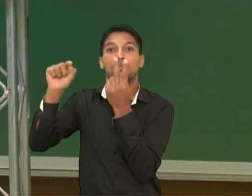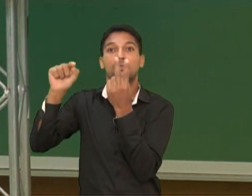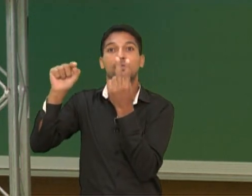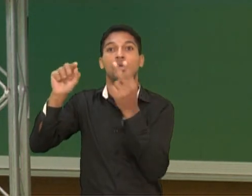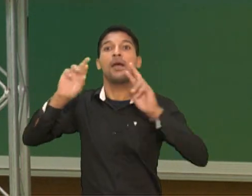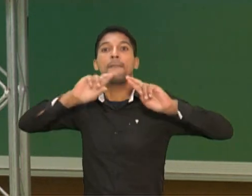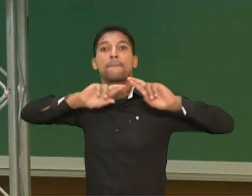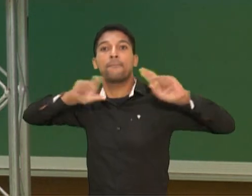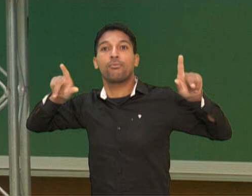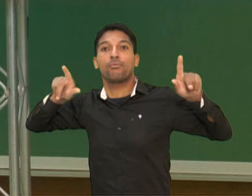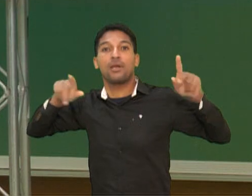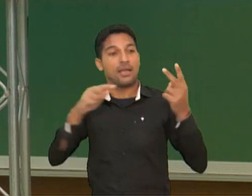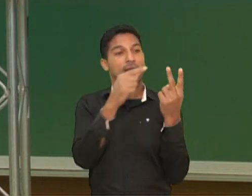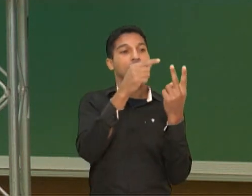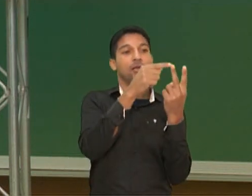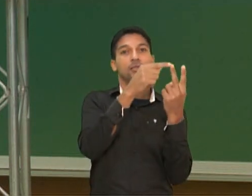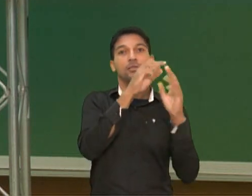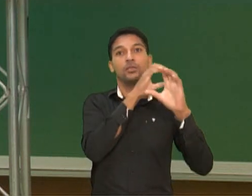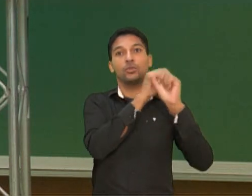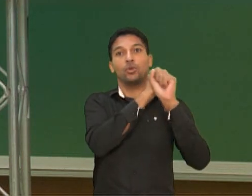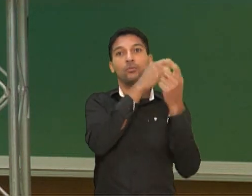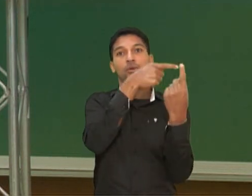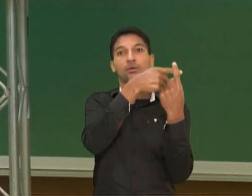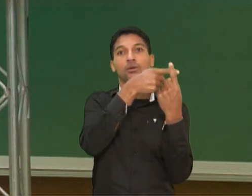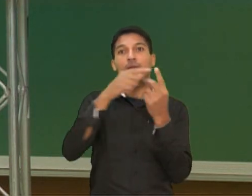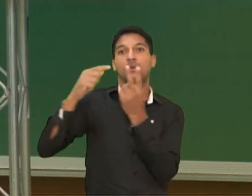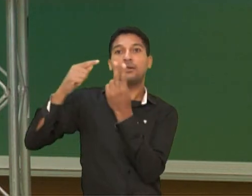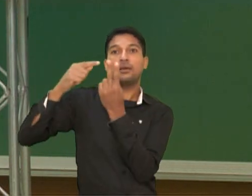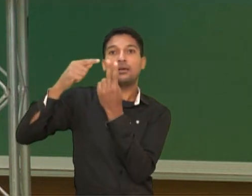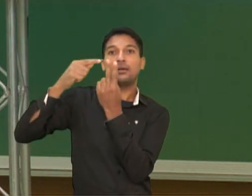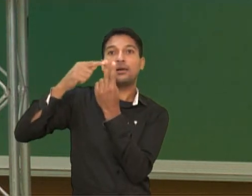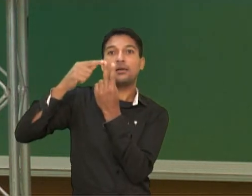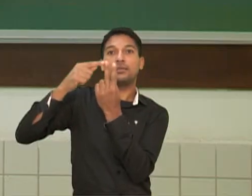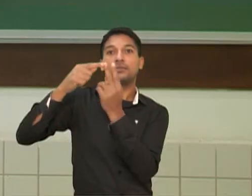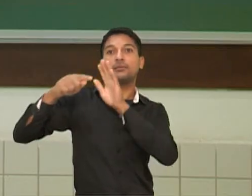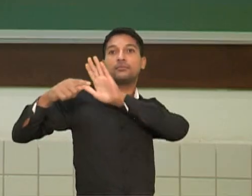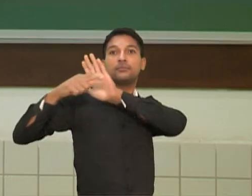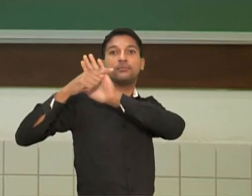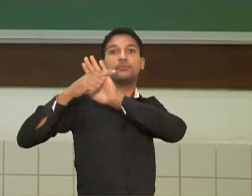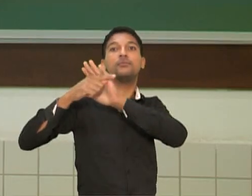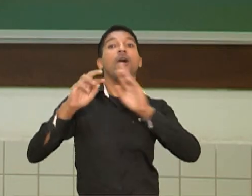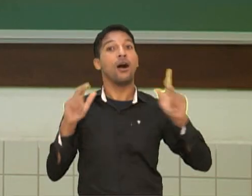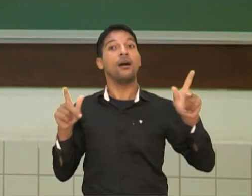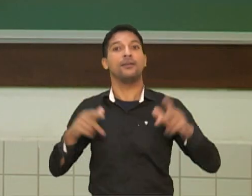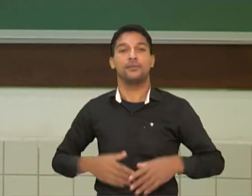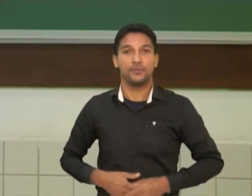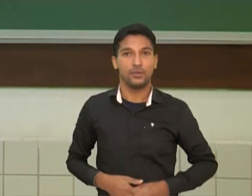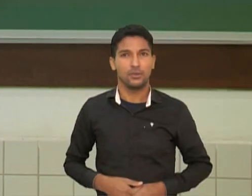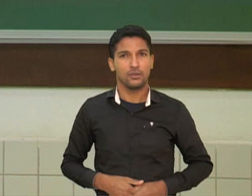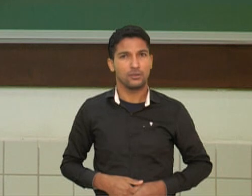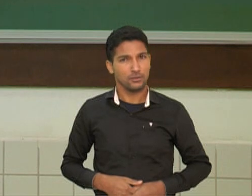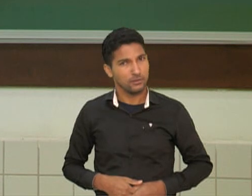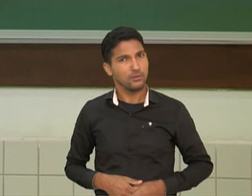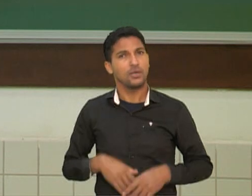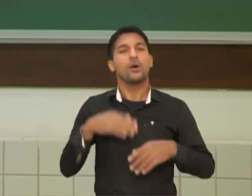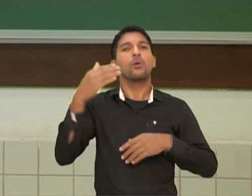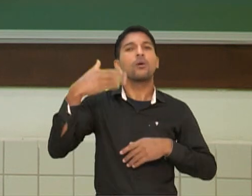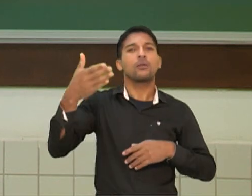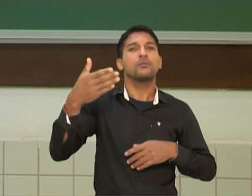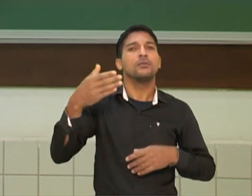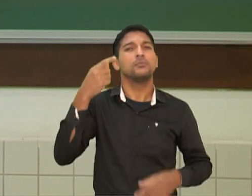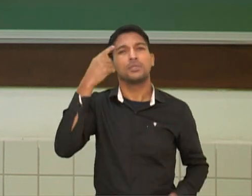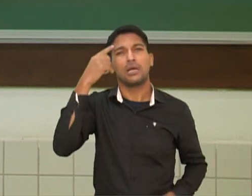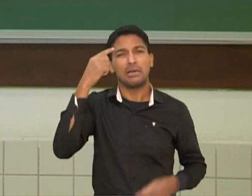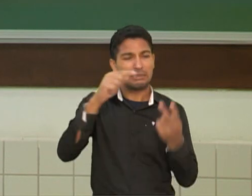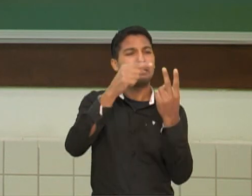outra subtraindo. Então, essa é a novidade aqui para vocês, né? Até então, quando você chegava lá, raiz quadrada negativa, puxa, não